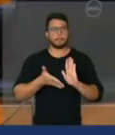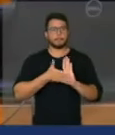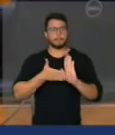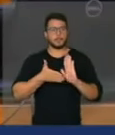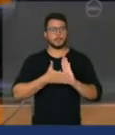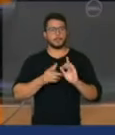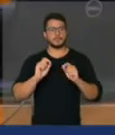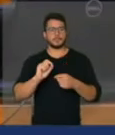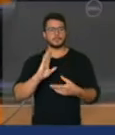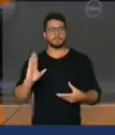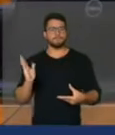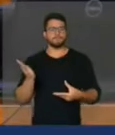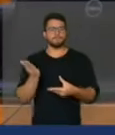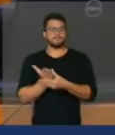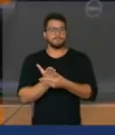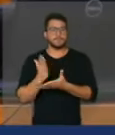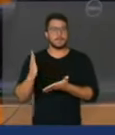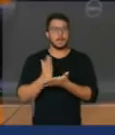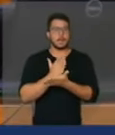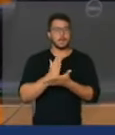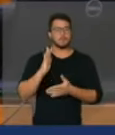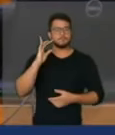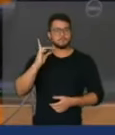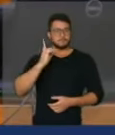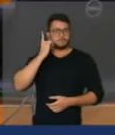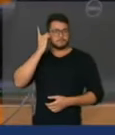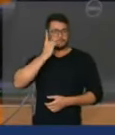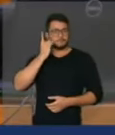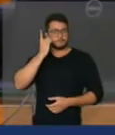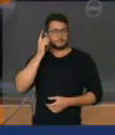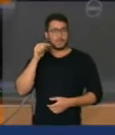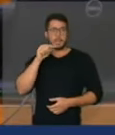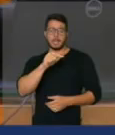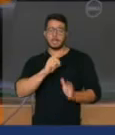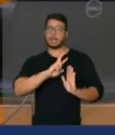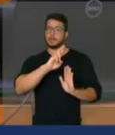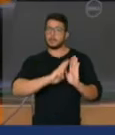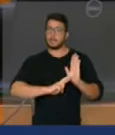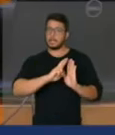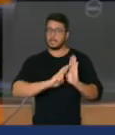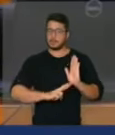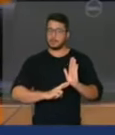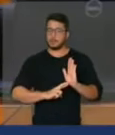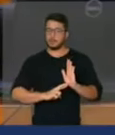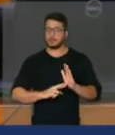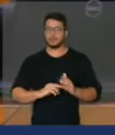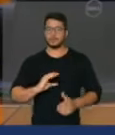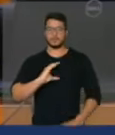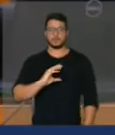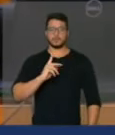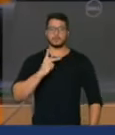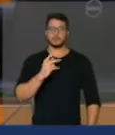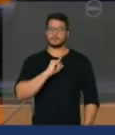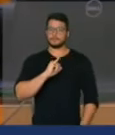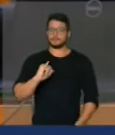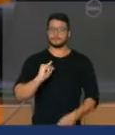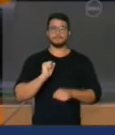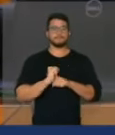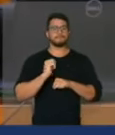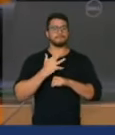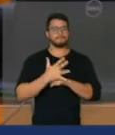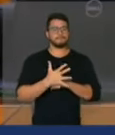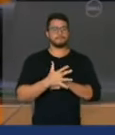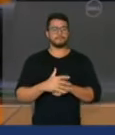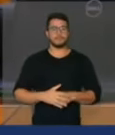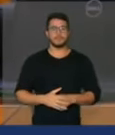indiciamento de deputados desta Casa no relatório daquela comissão parlamentar de inquérito,